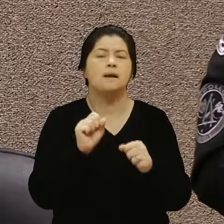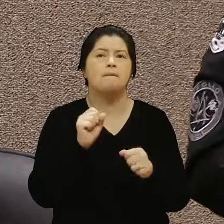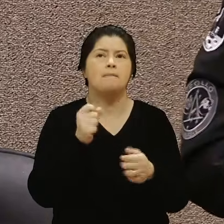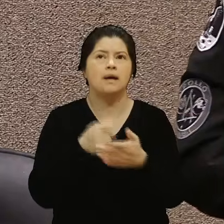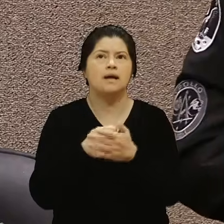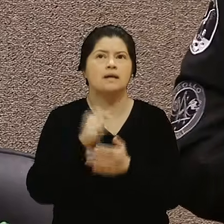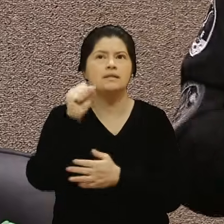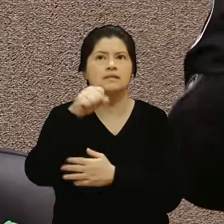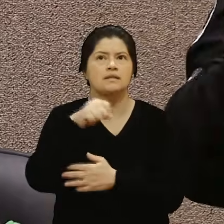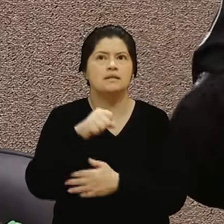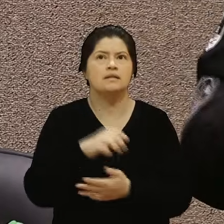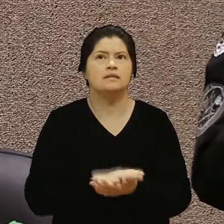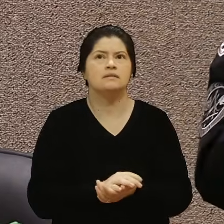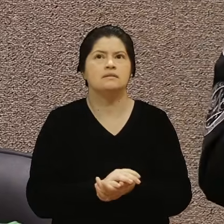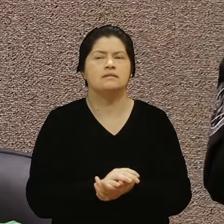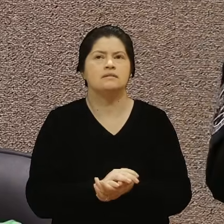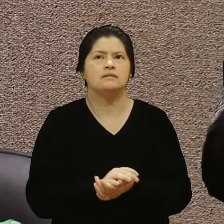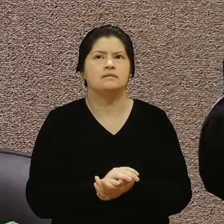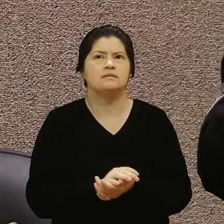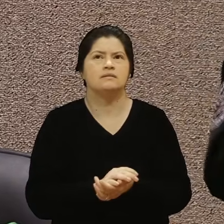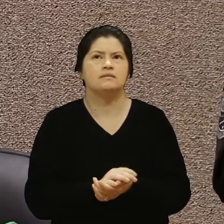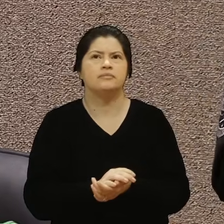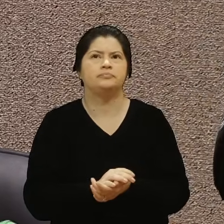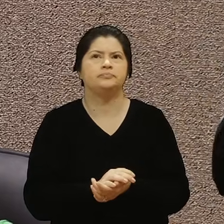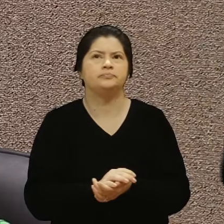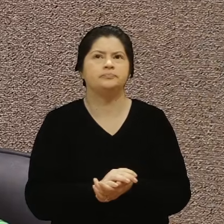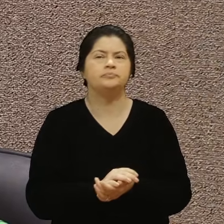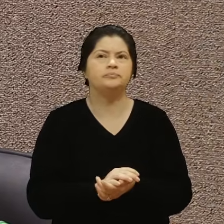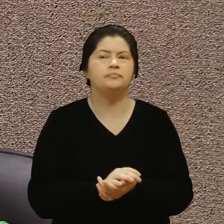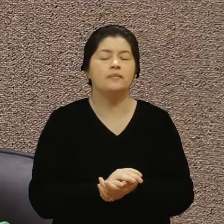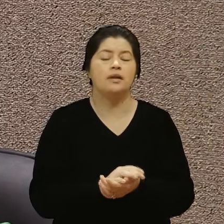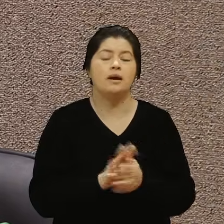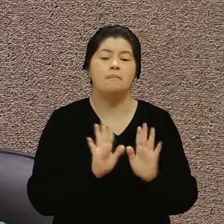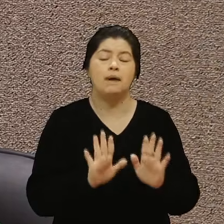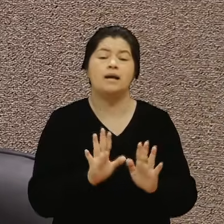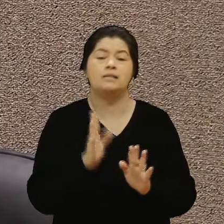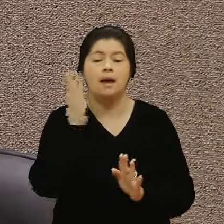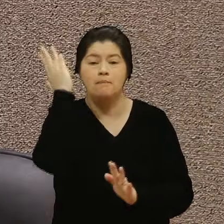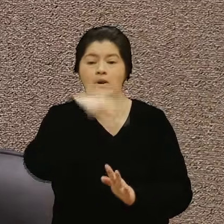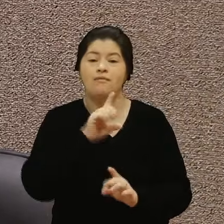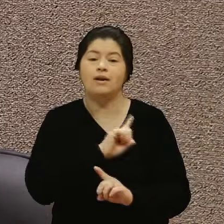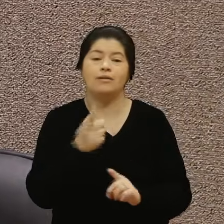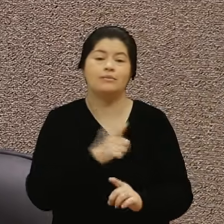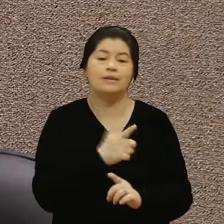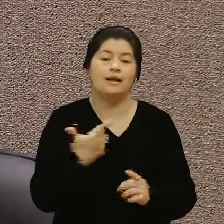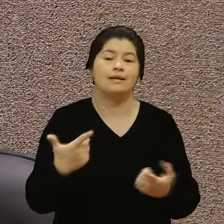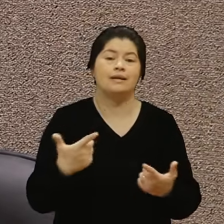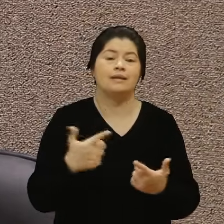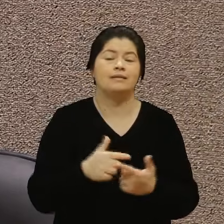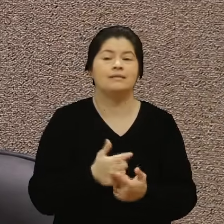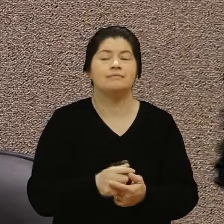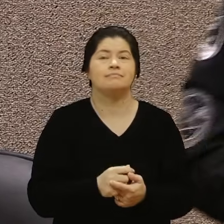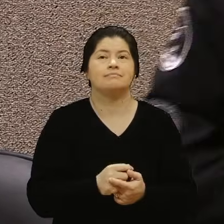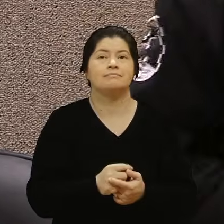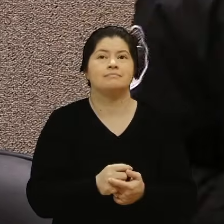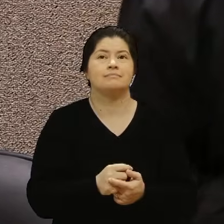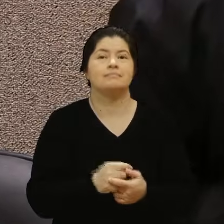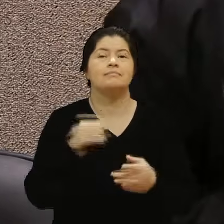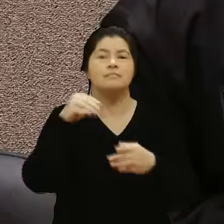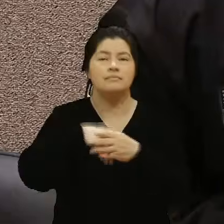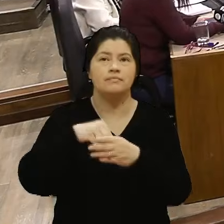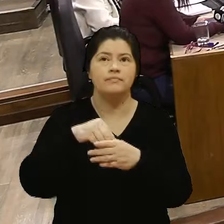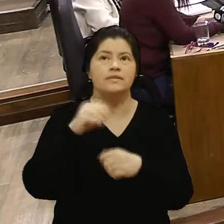sim. Salvo, às vezes, quando as provas não existem. Aí é outro assunto. Então, conte com o meu voto.